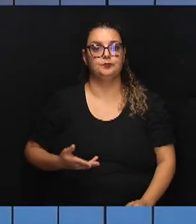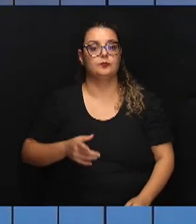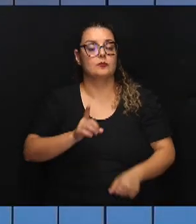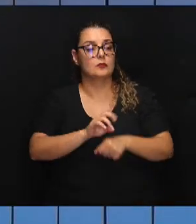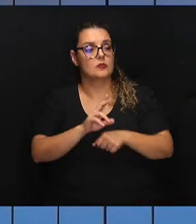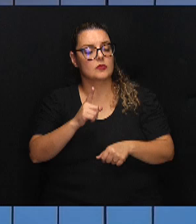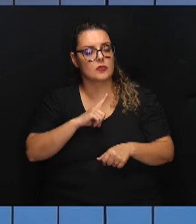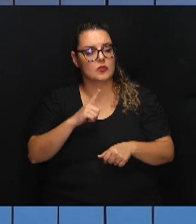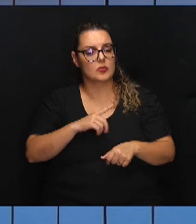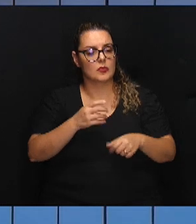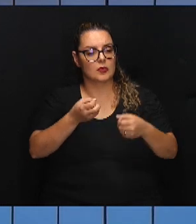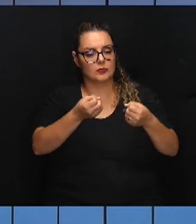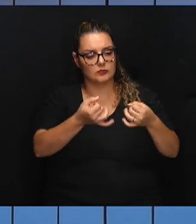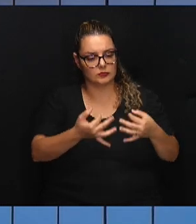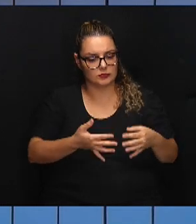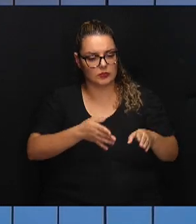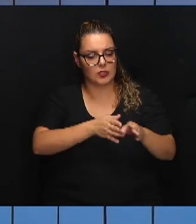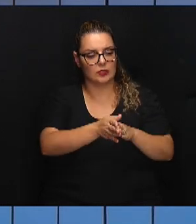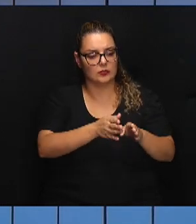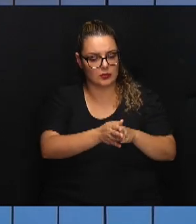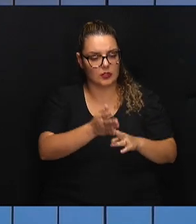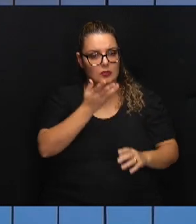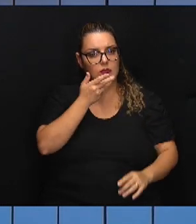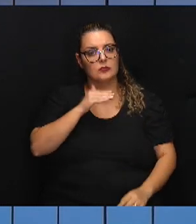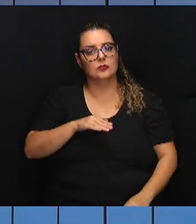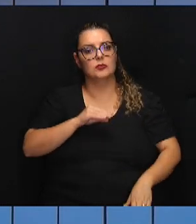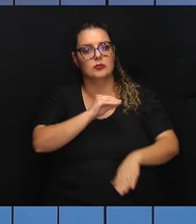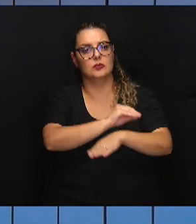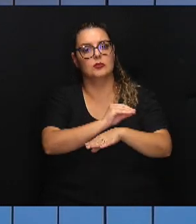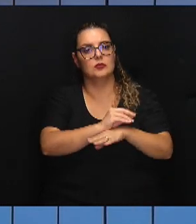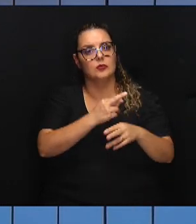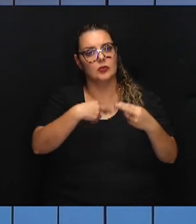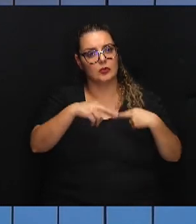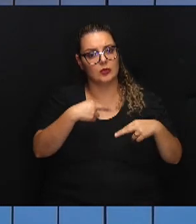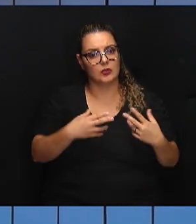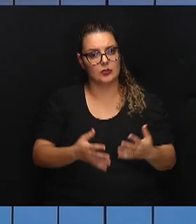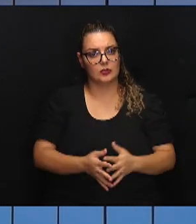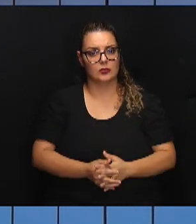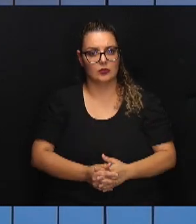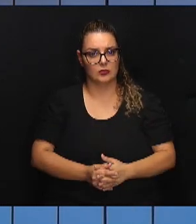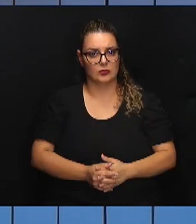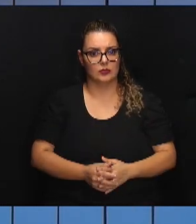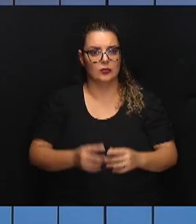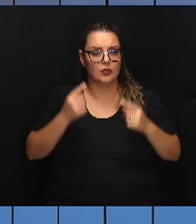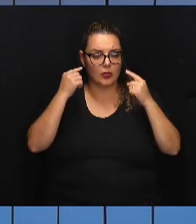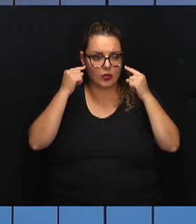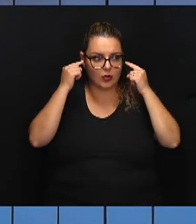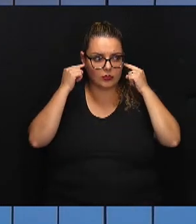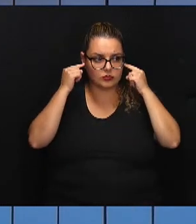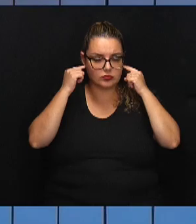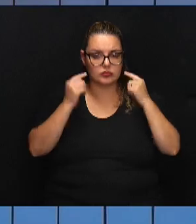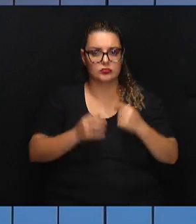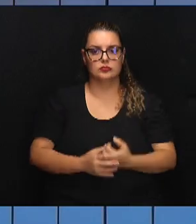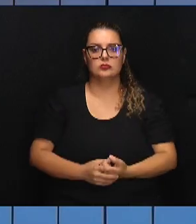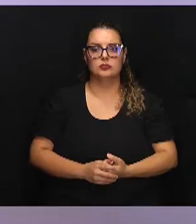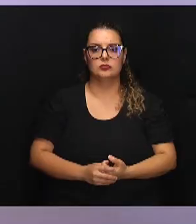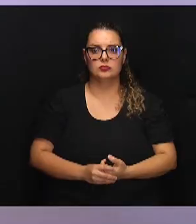menores relacionadas aí com os cuidados com os ouvidos?